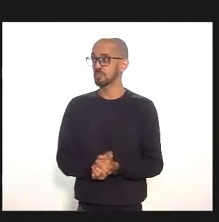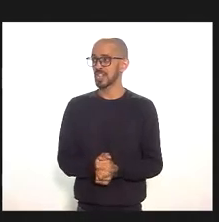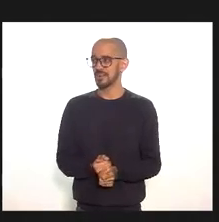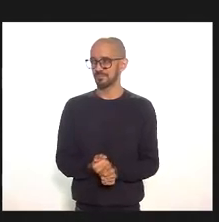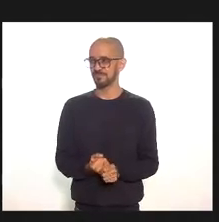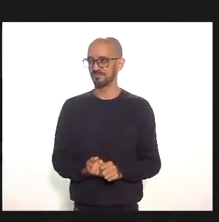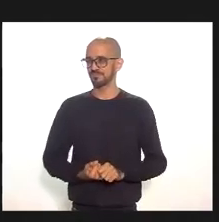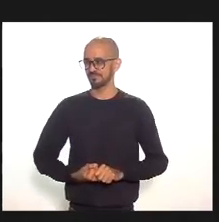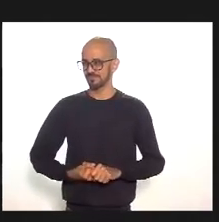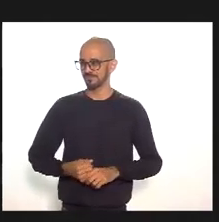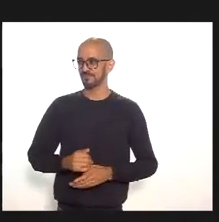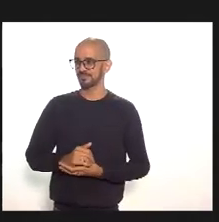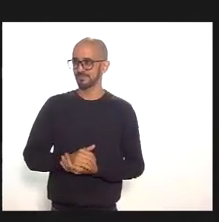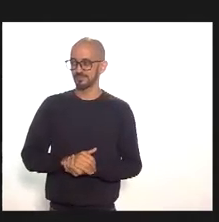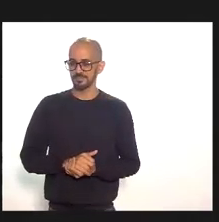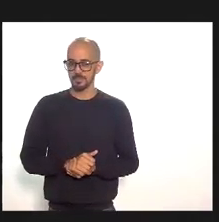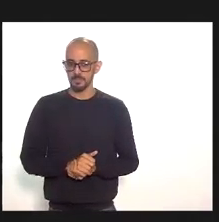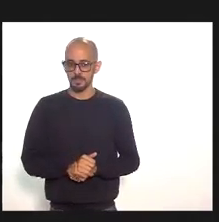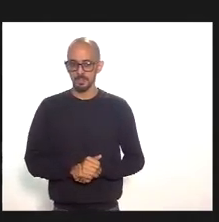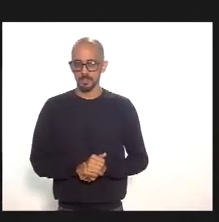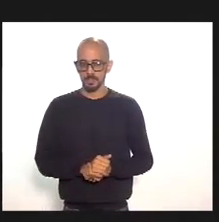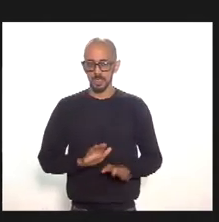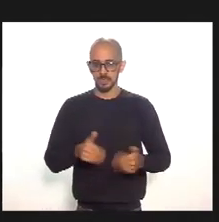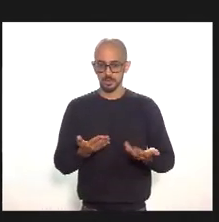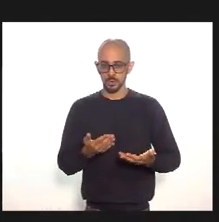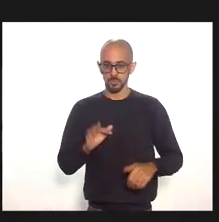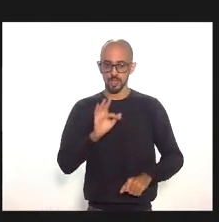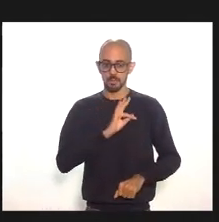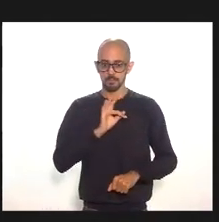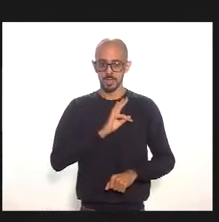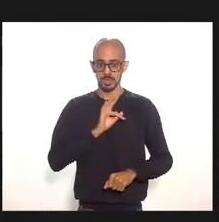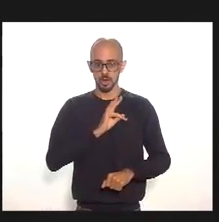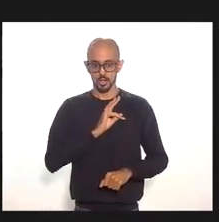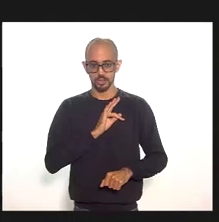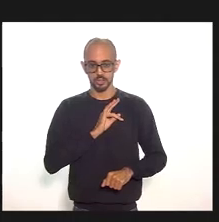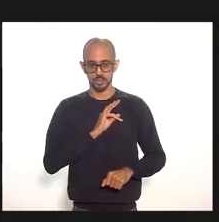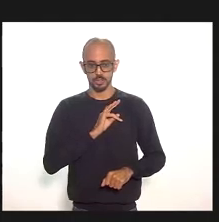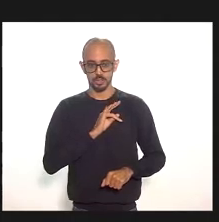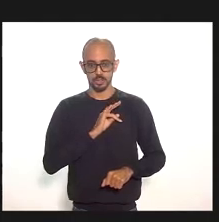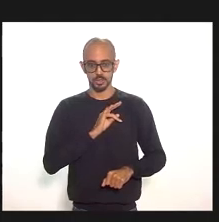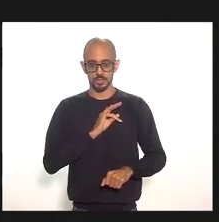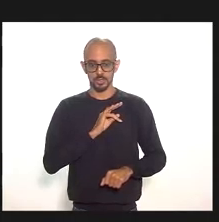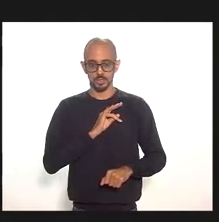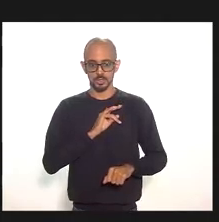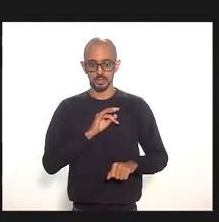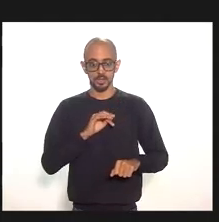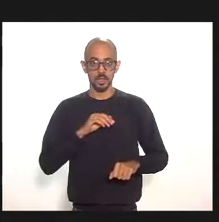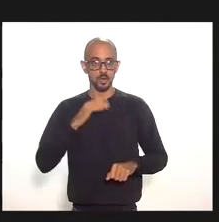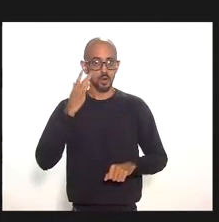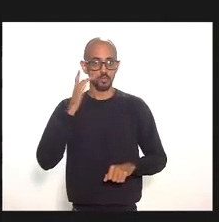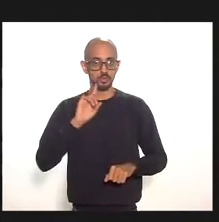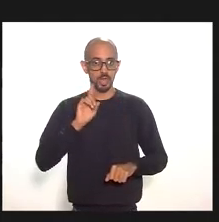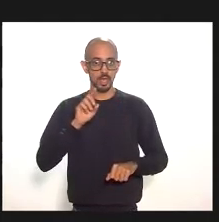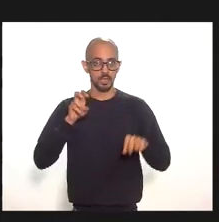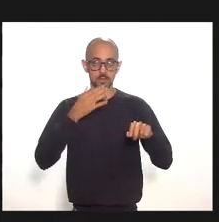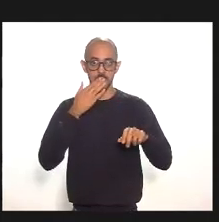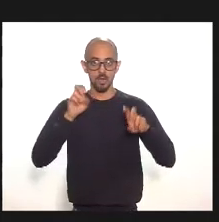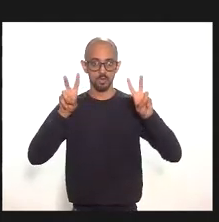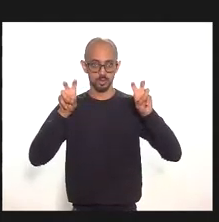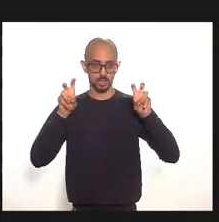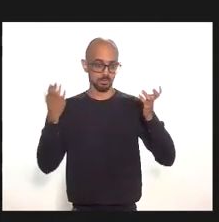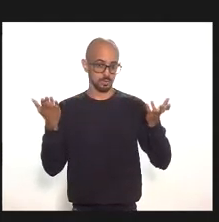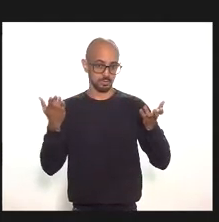integral ao que disse a deputada Marta Rocha. Não sei nem qual será o entendimento da deputada Marta Rocha sobre o tema. Eu tenho a minha